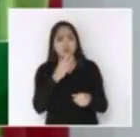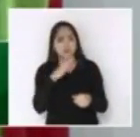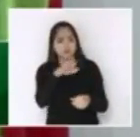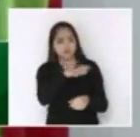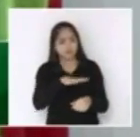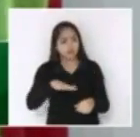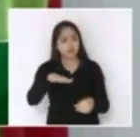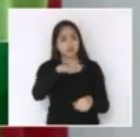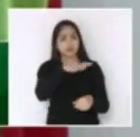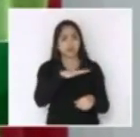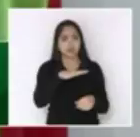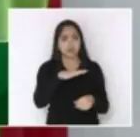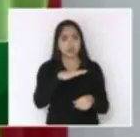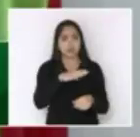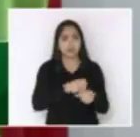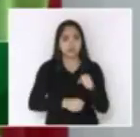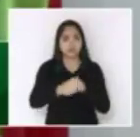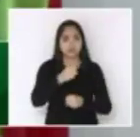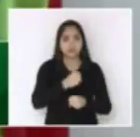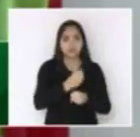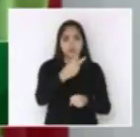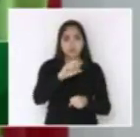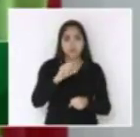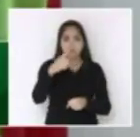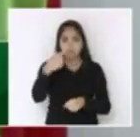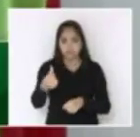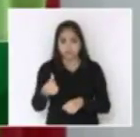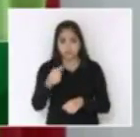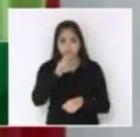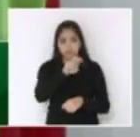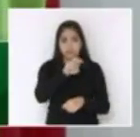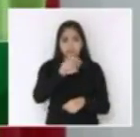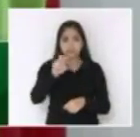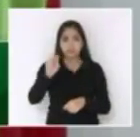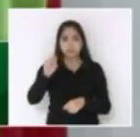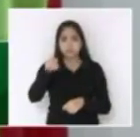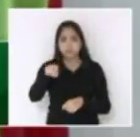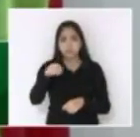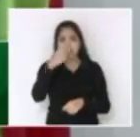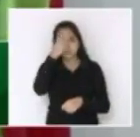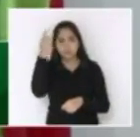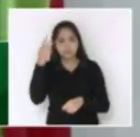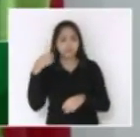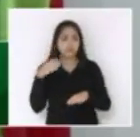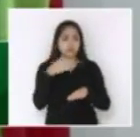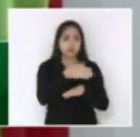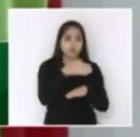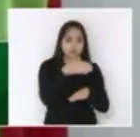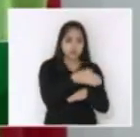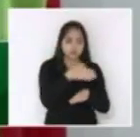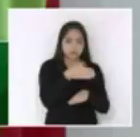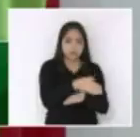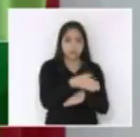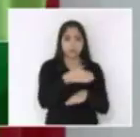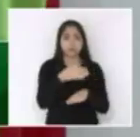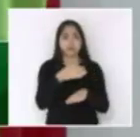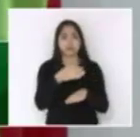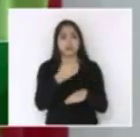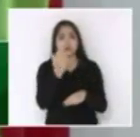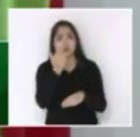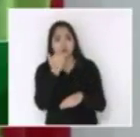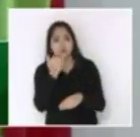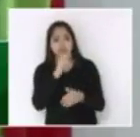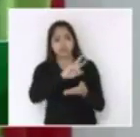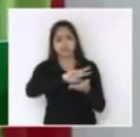2016, 534 mil pessoas, 673 mil litros de chope, 77 mil refeições, e que